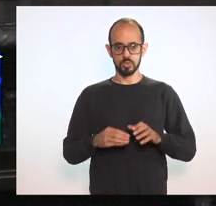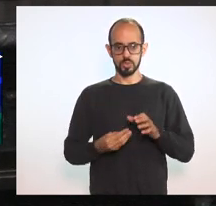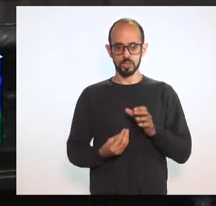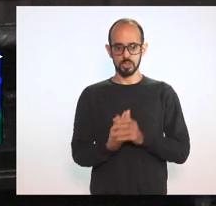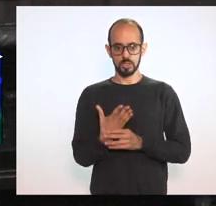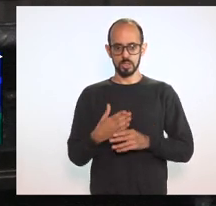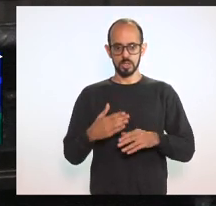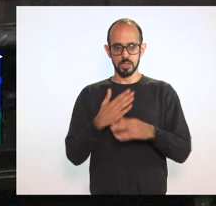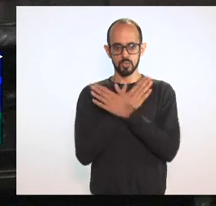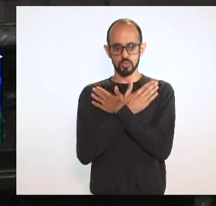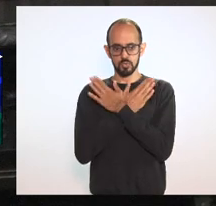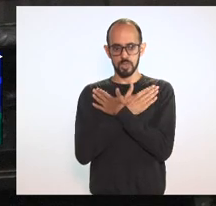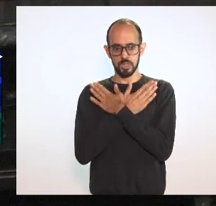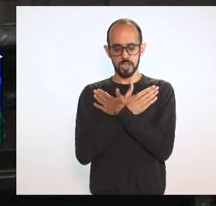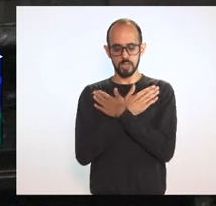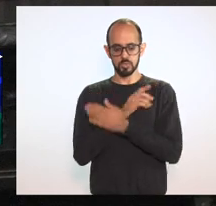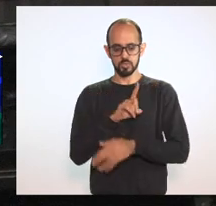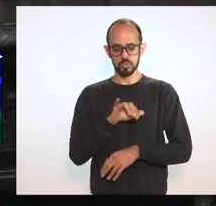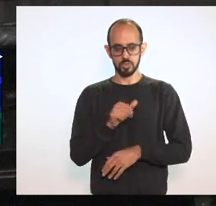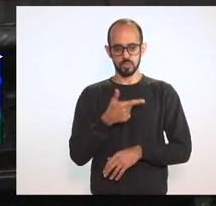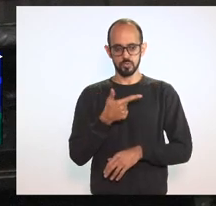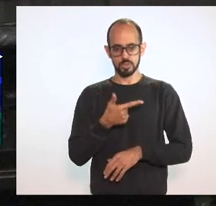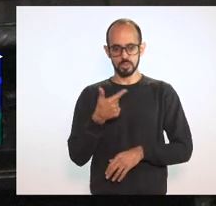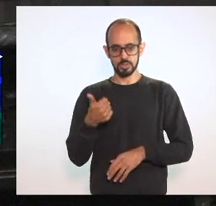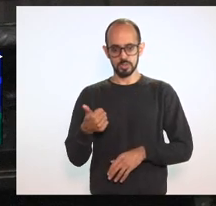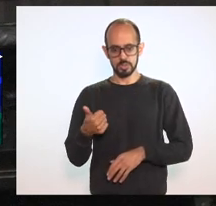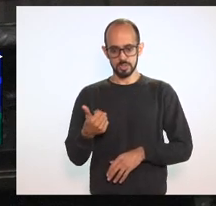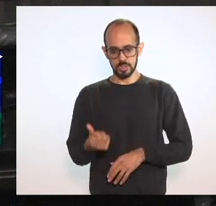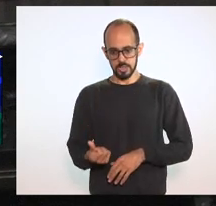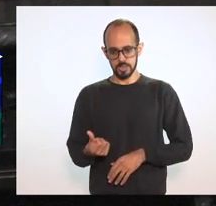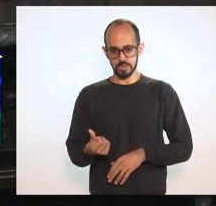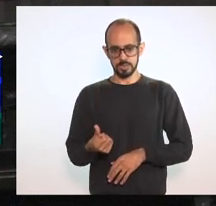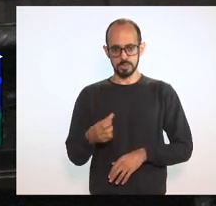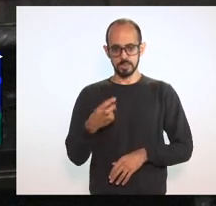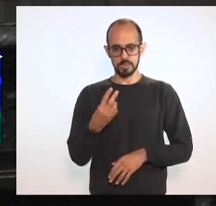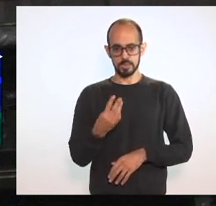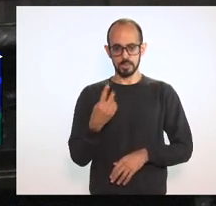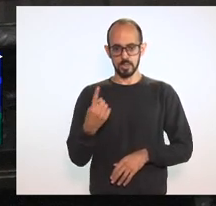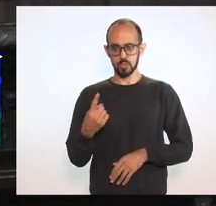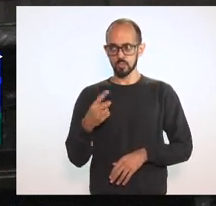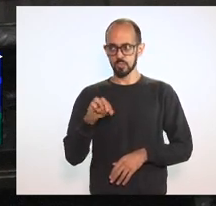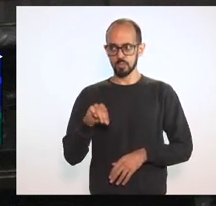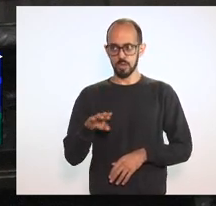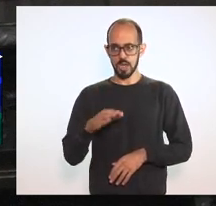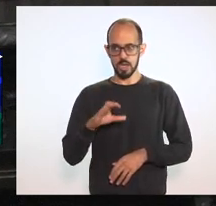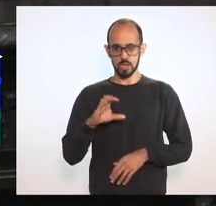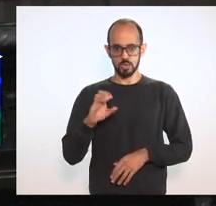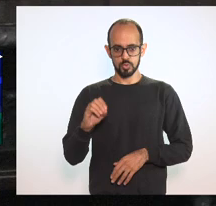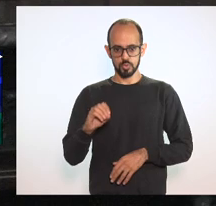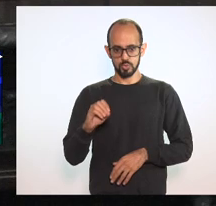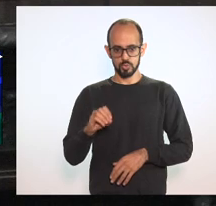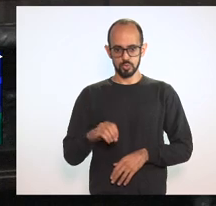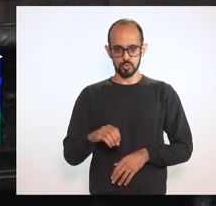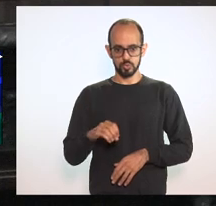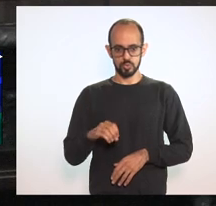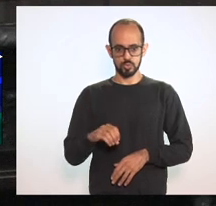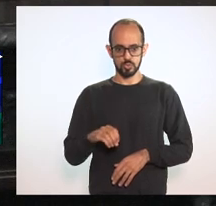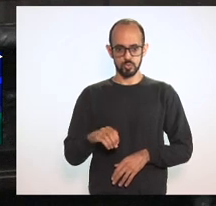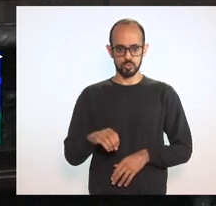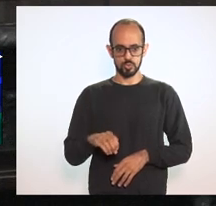como feriados os dias 26 e 31 de Março e primeiro de abril de 2021